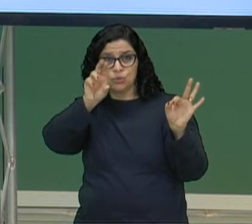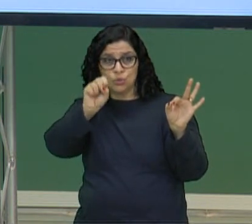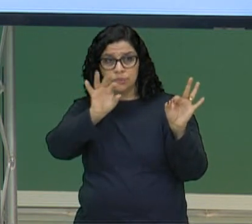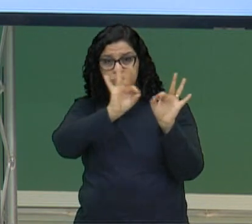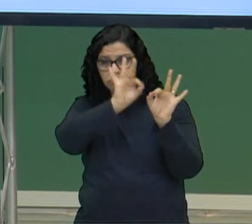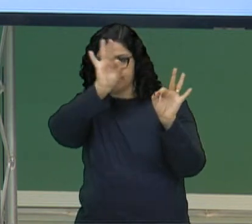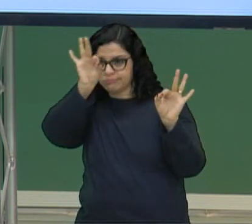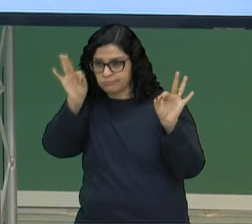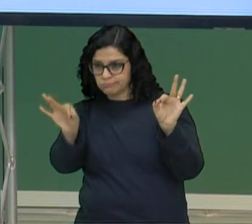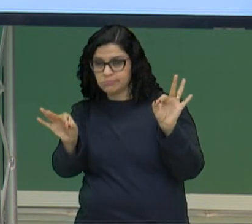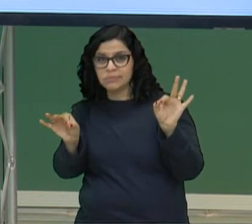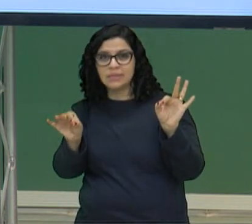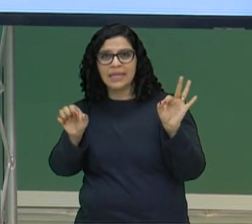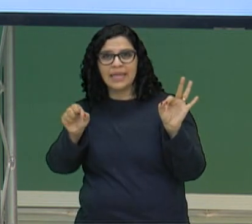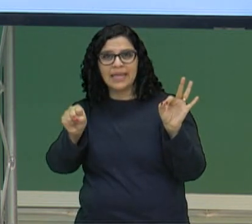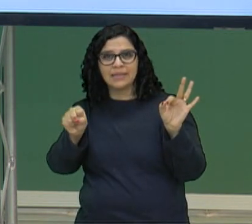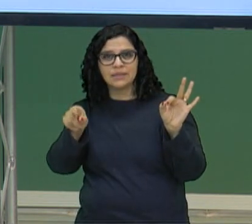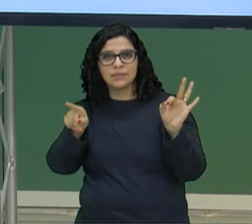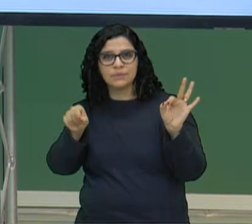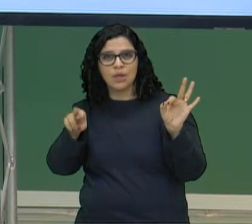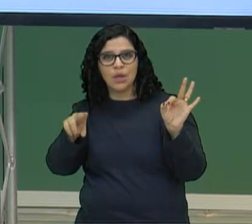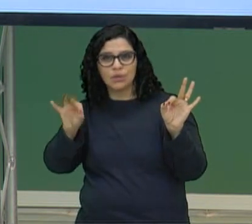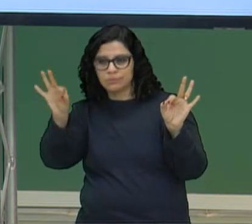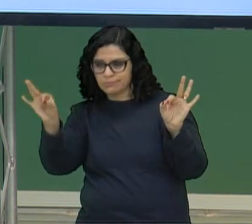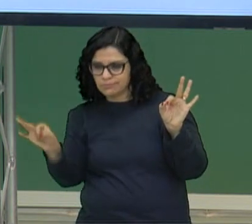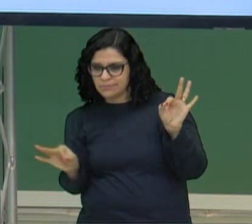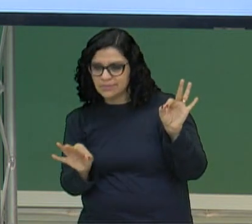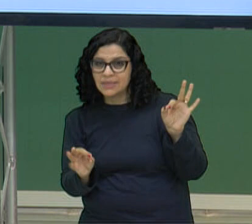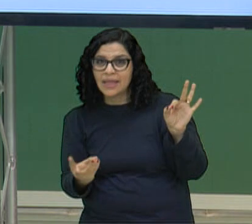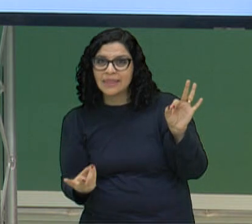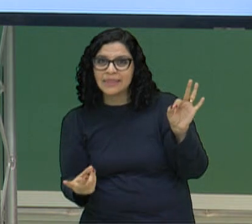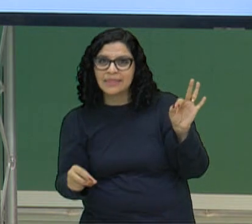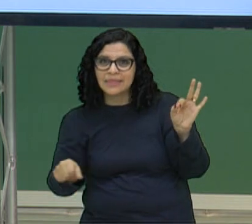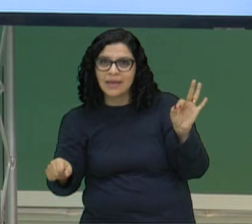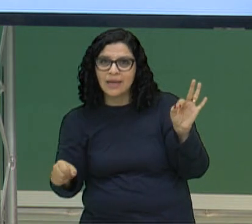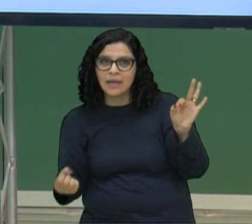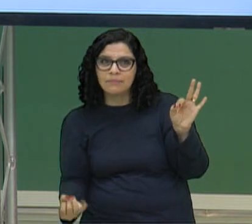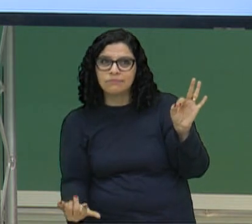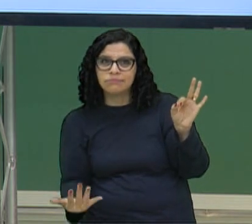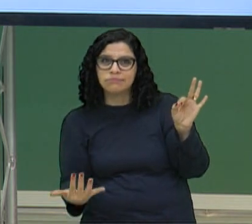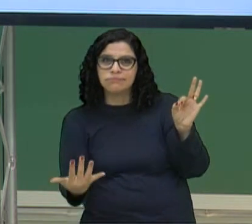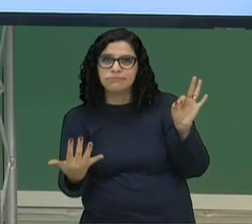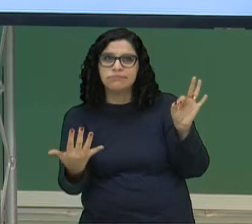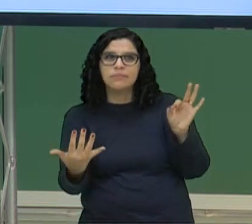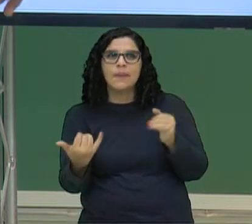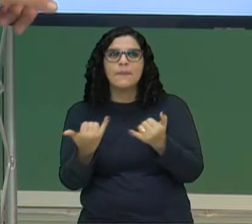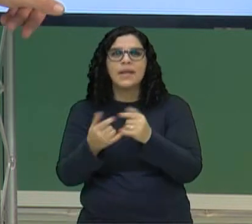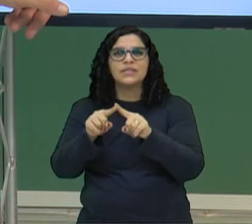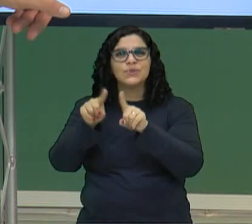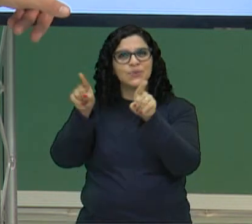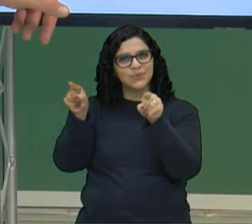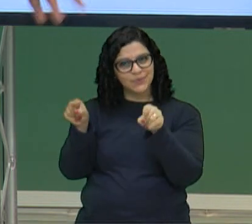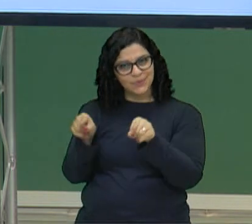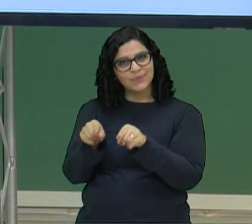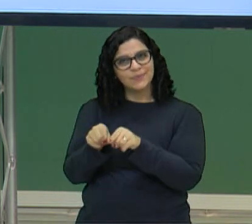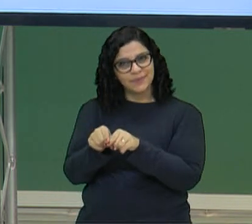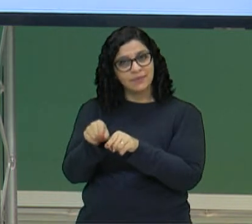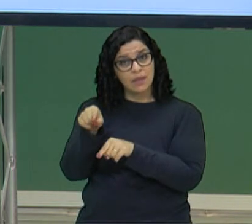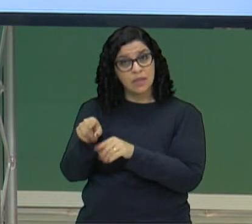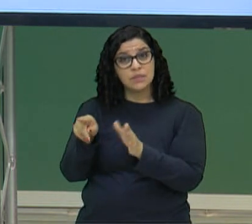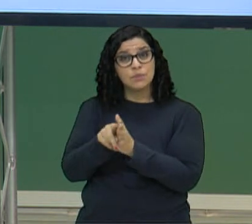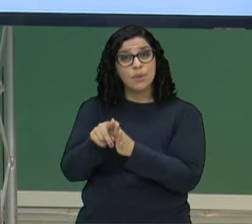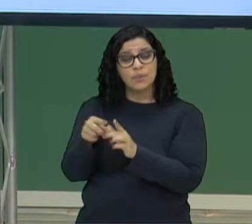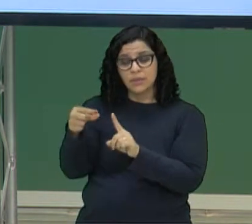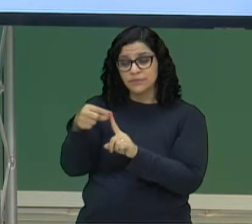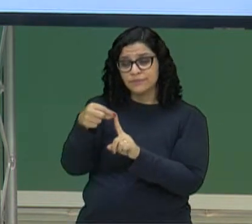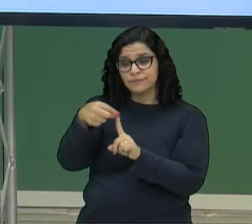aí esses soros vão liberar os esporos vão cair no solo e brota essa estrutura que tem um formato que lembra um coraçãozinho. Essa